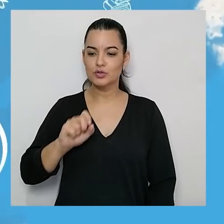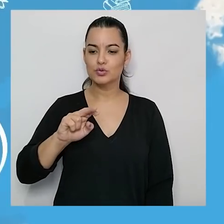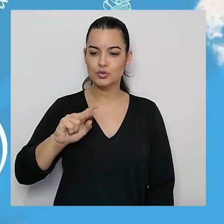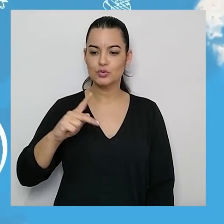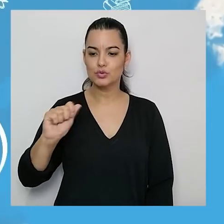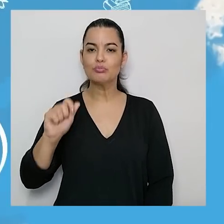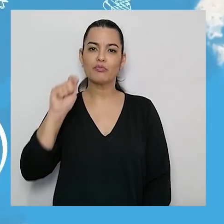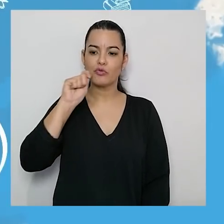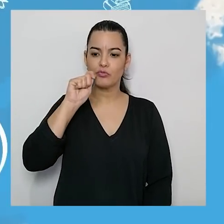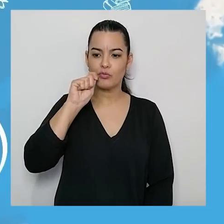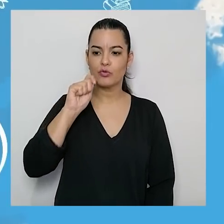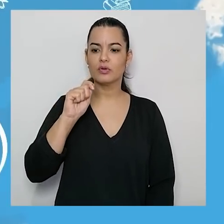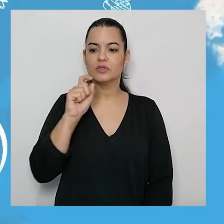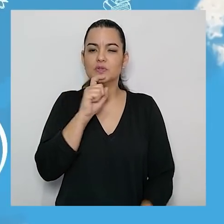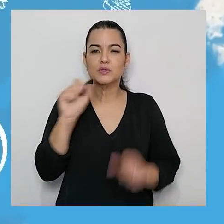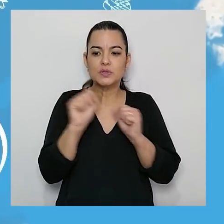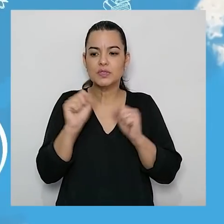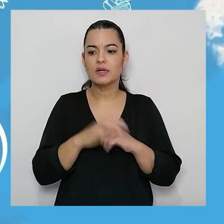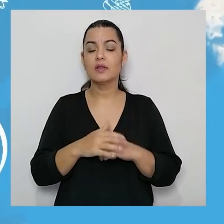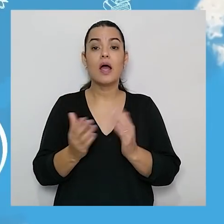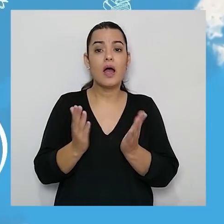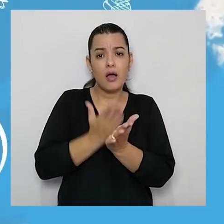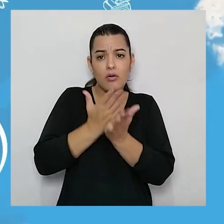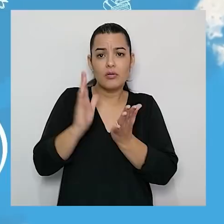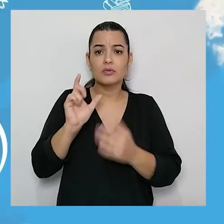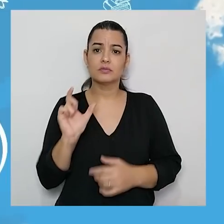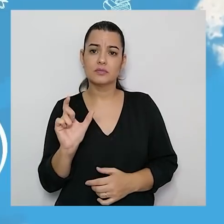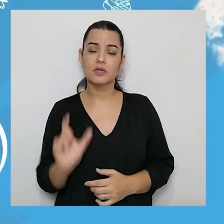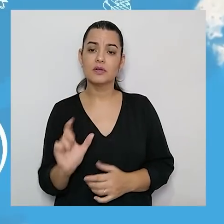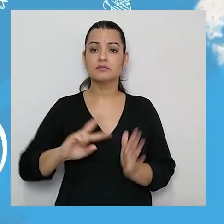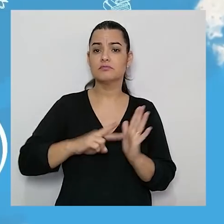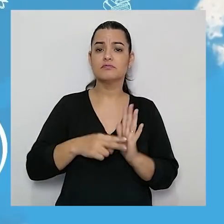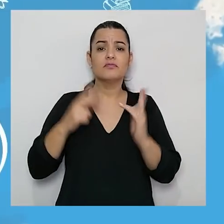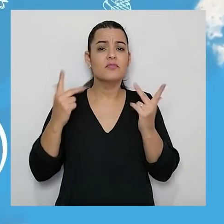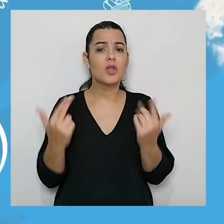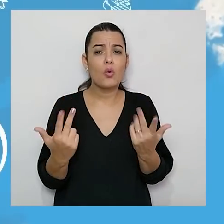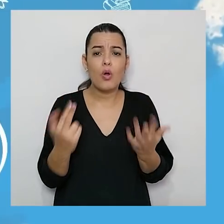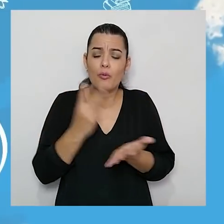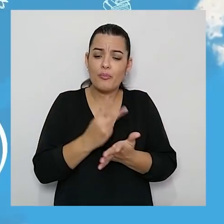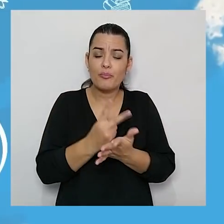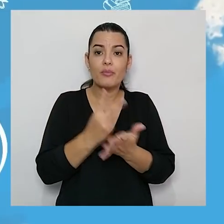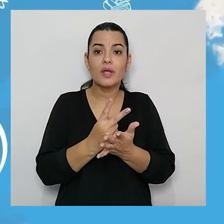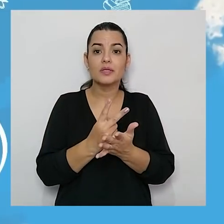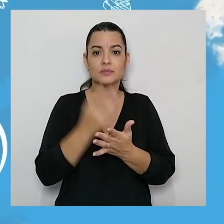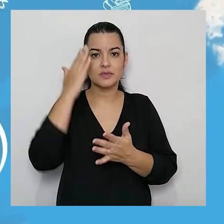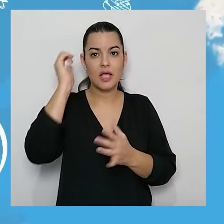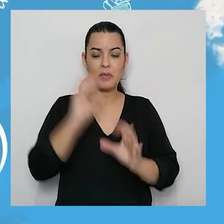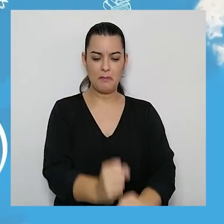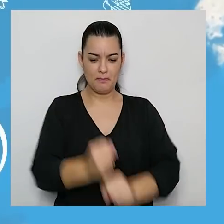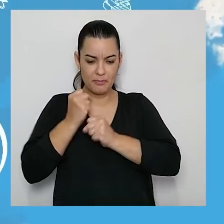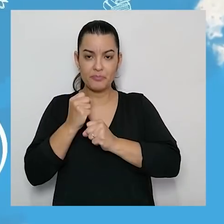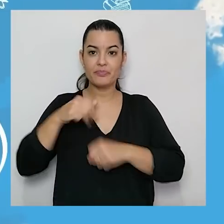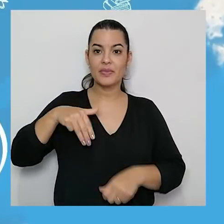dessas palavras significam a mesma coisa, mas dependendo da região que